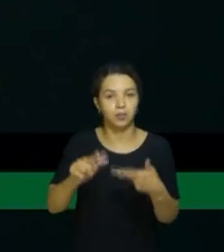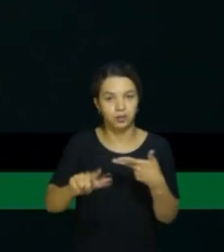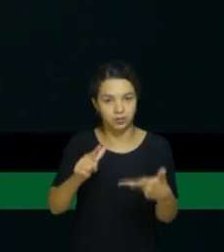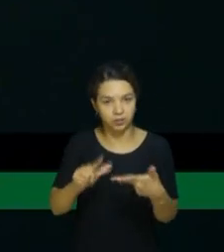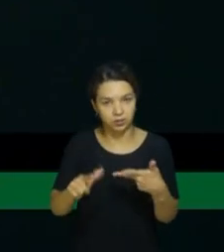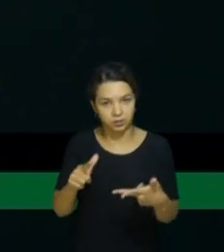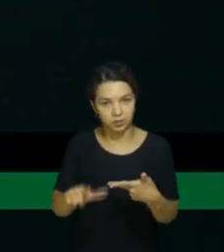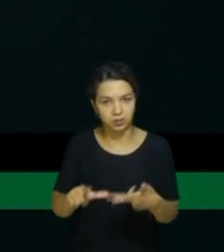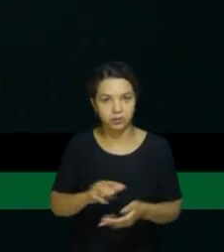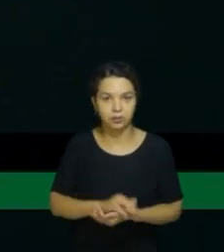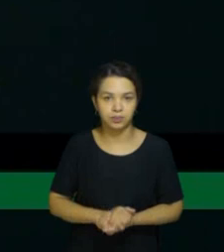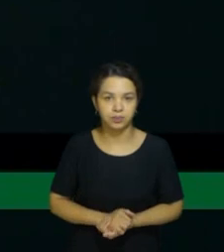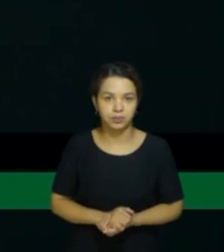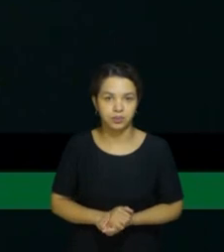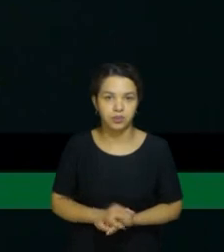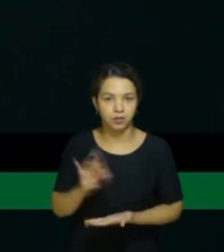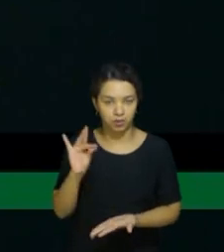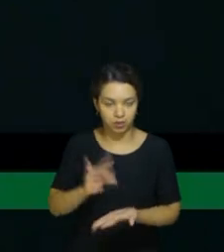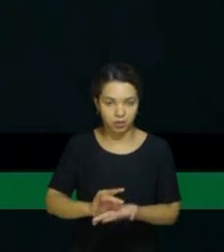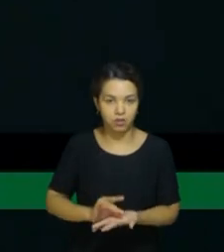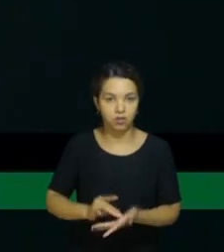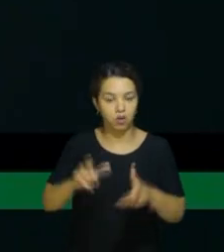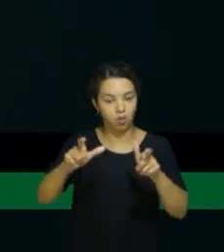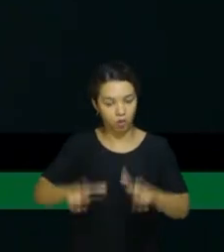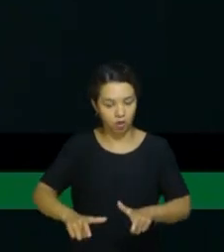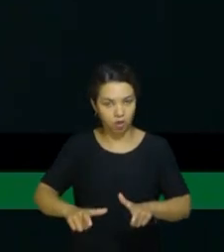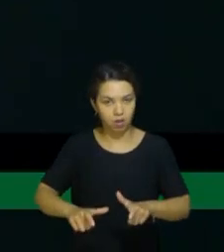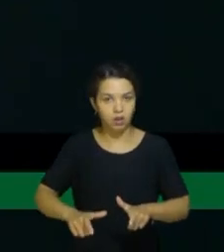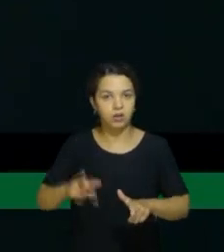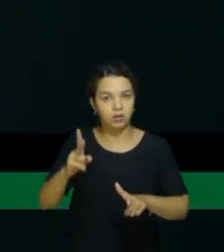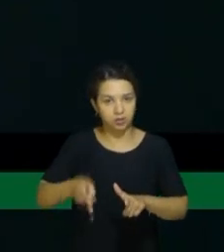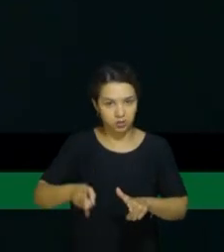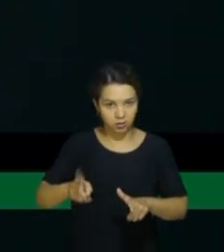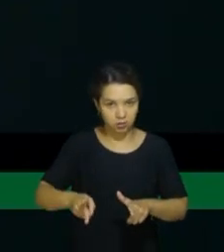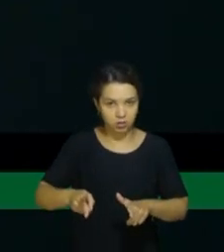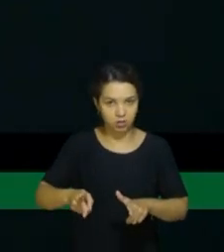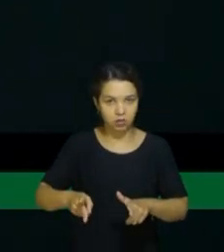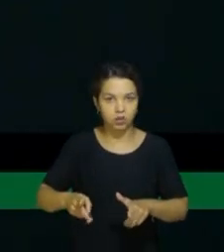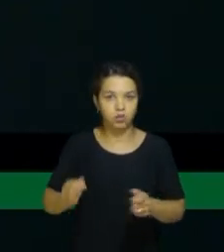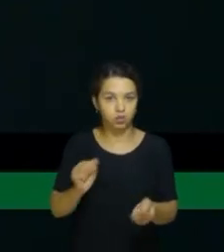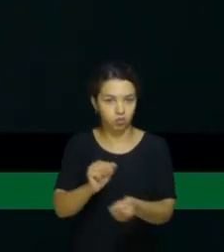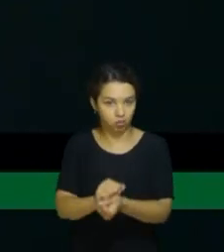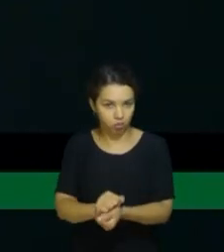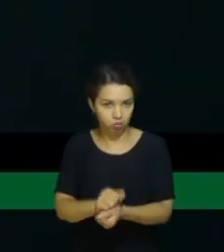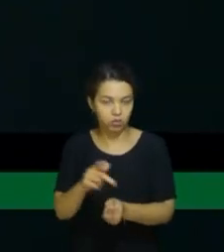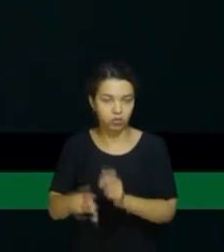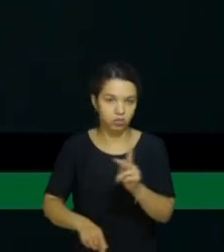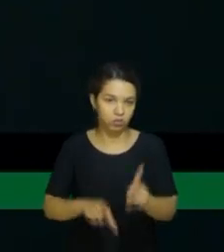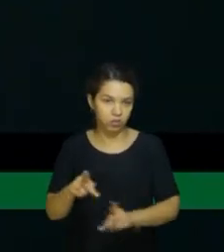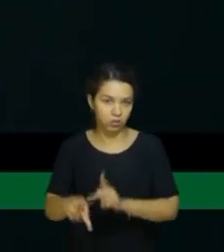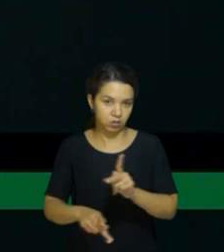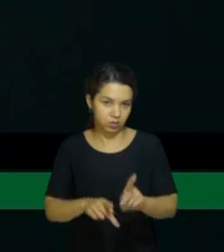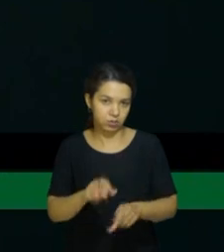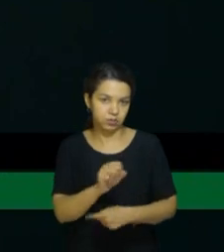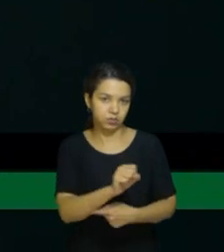esteja de fato aonde sempre deve estar que é junto ao povo